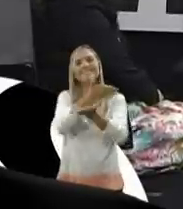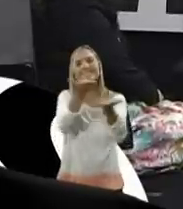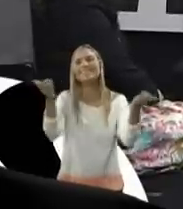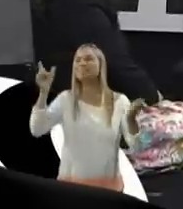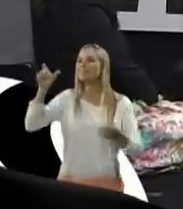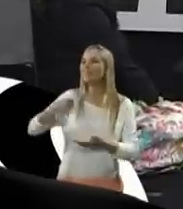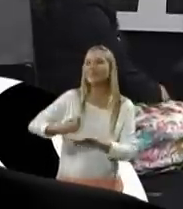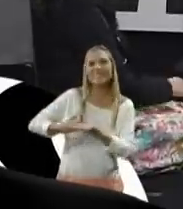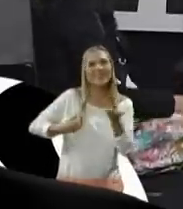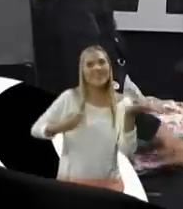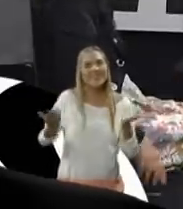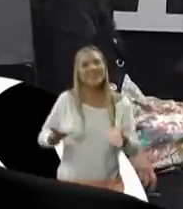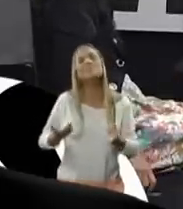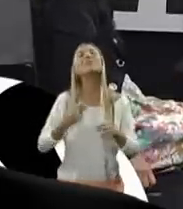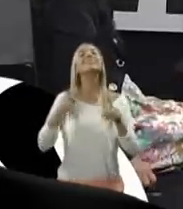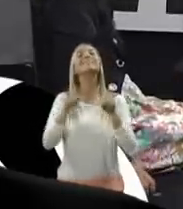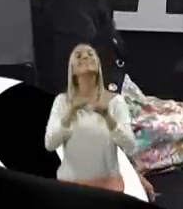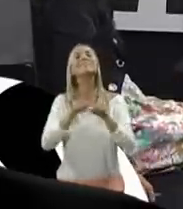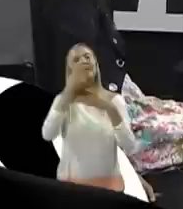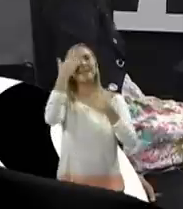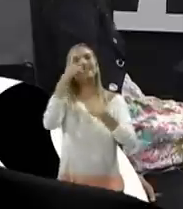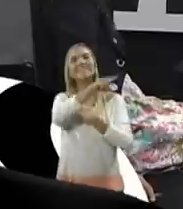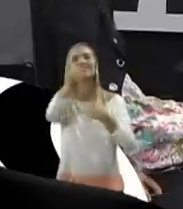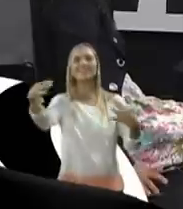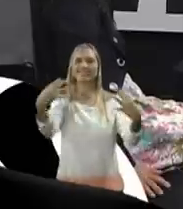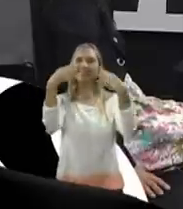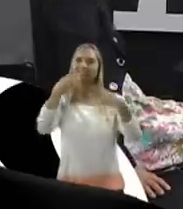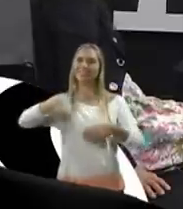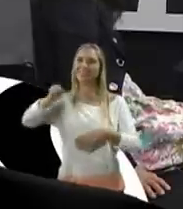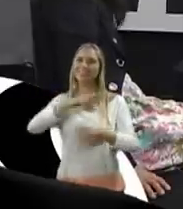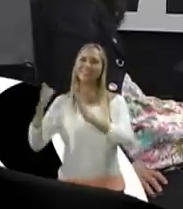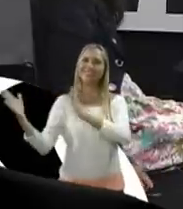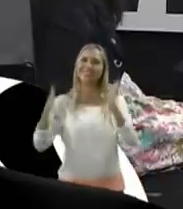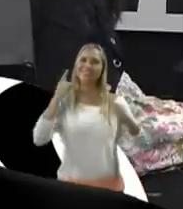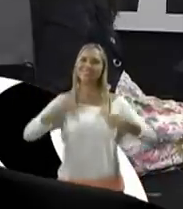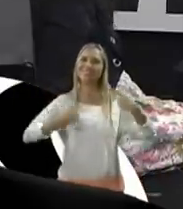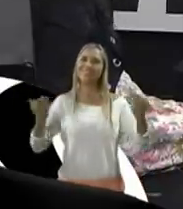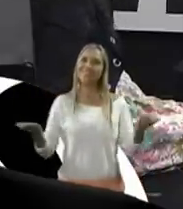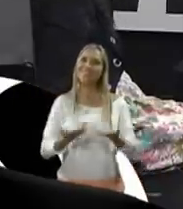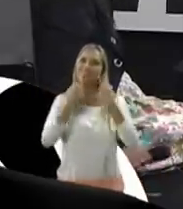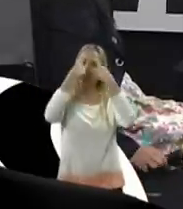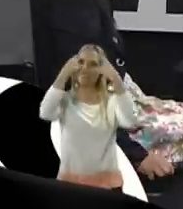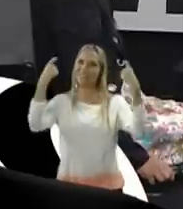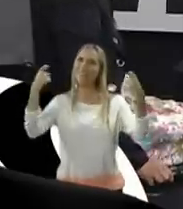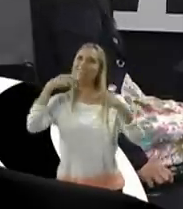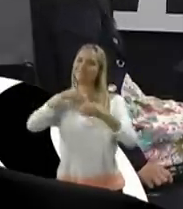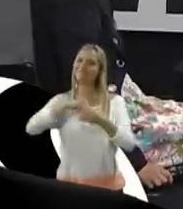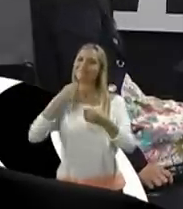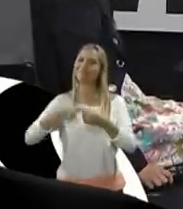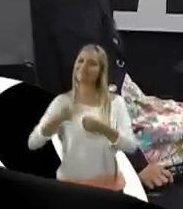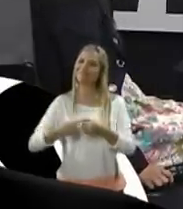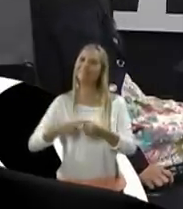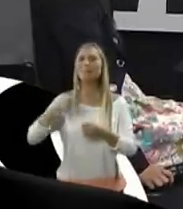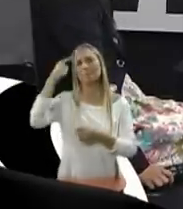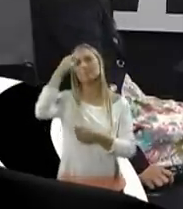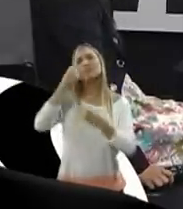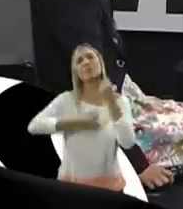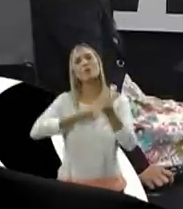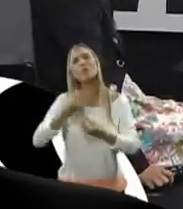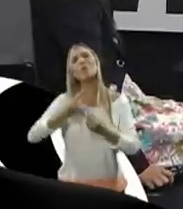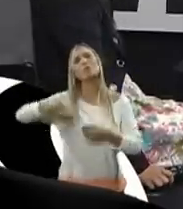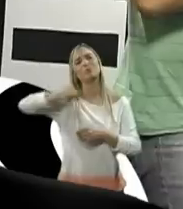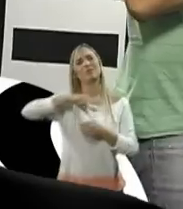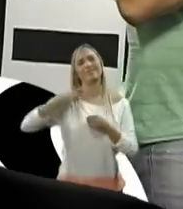nossos convidados e quero agradecer a você também que acompanhou a nossa discussão sobre atenção à violência, pensando no ambiente das